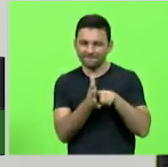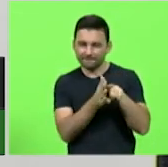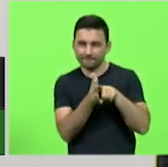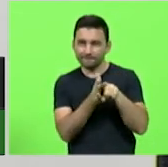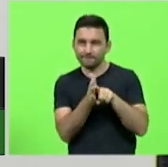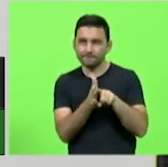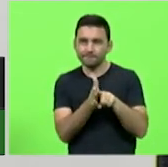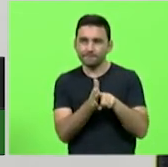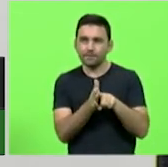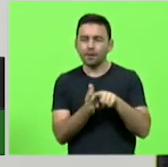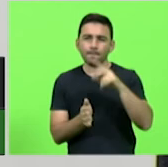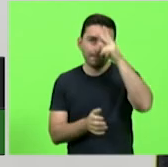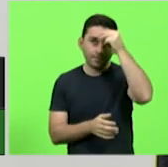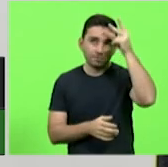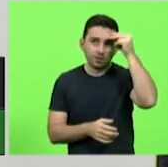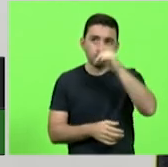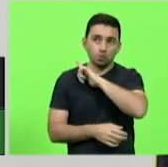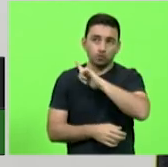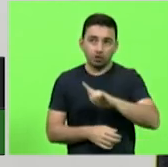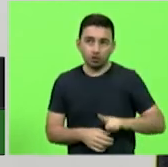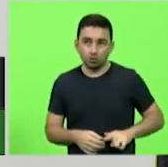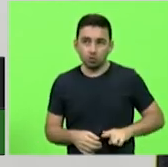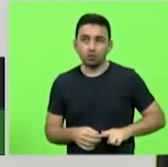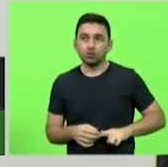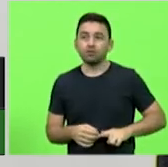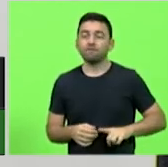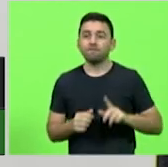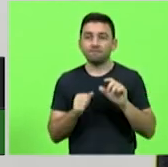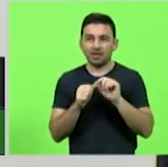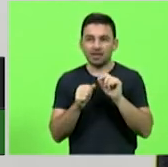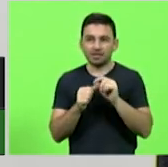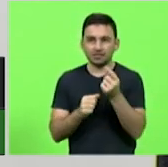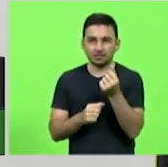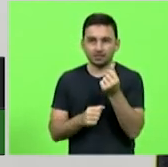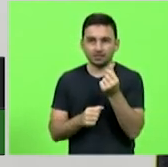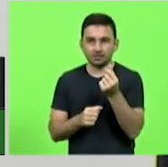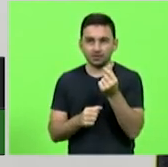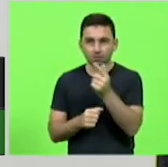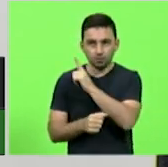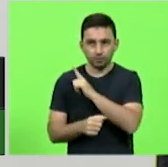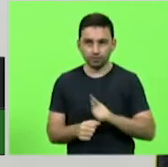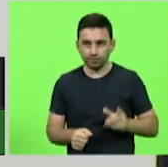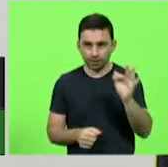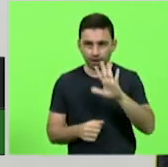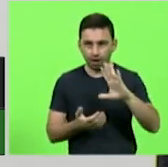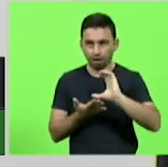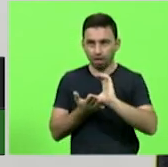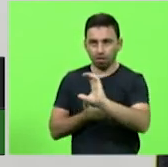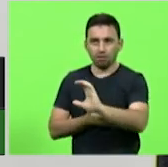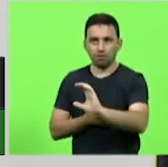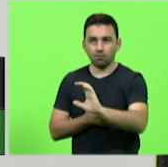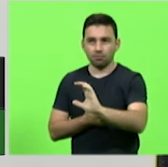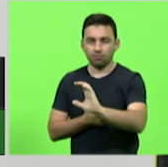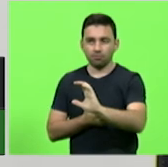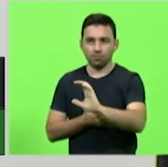os prefeitos e governadores fizeram com o dinheiro que o governo federal mandou,